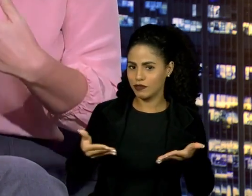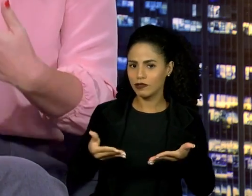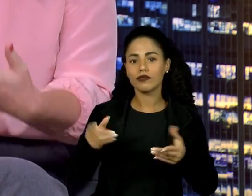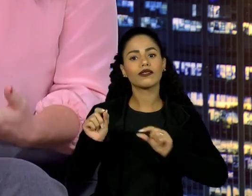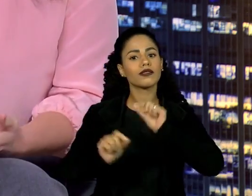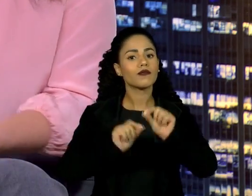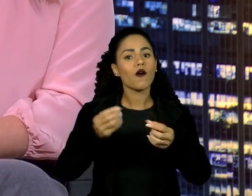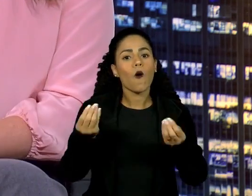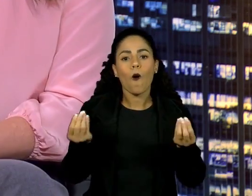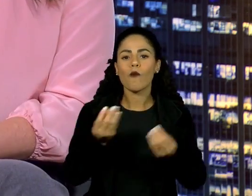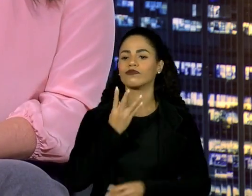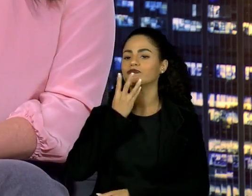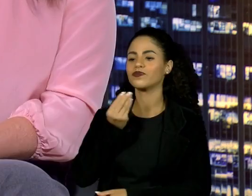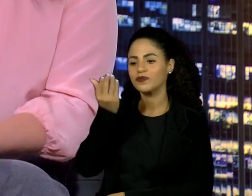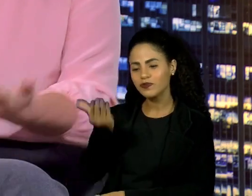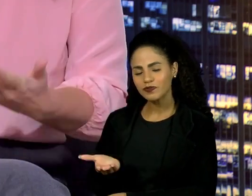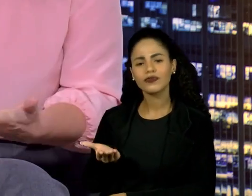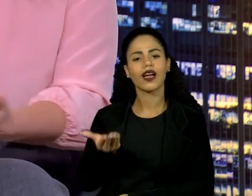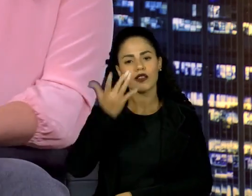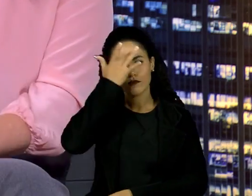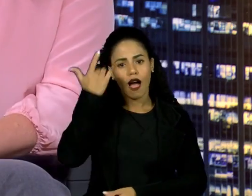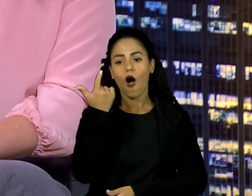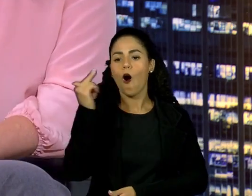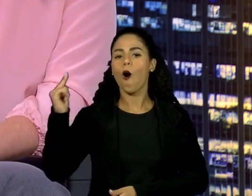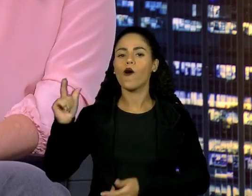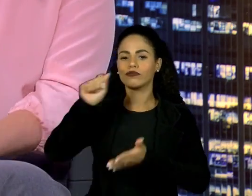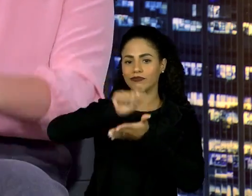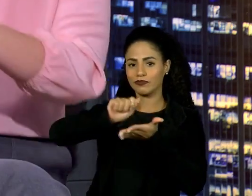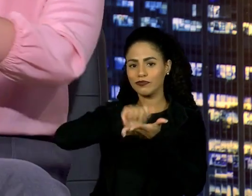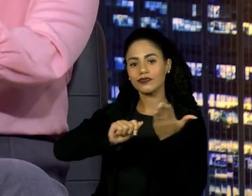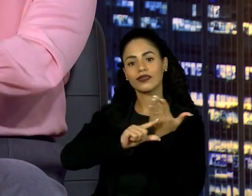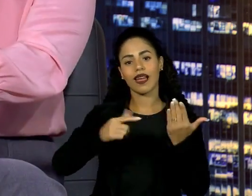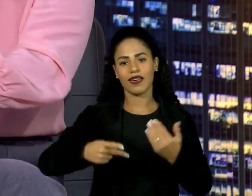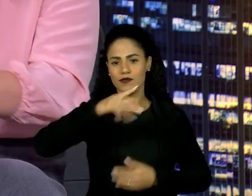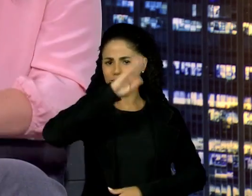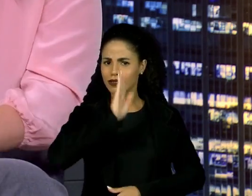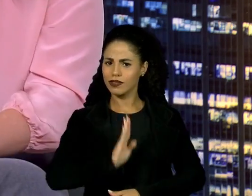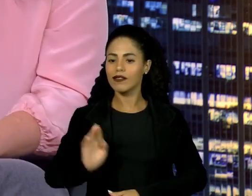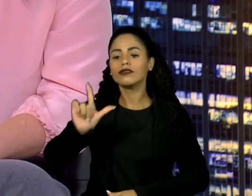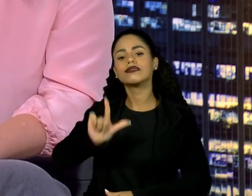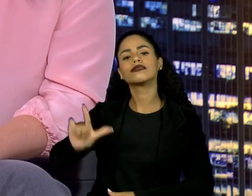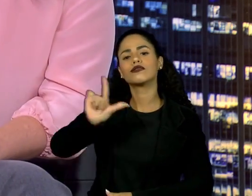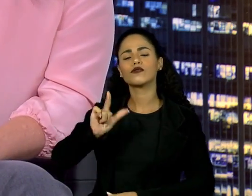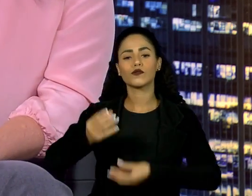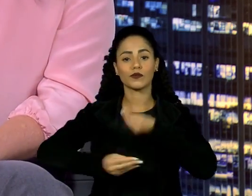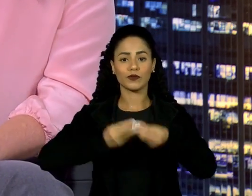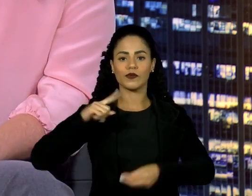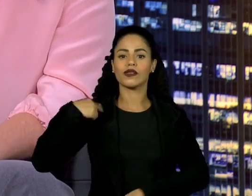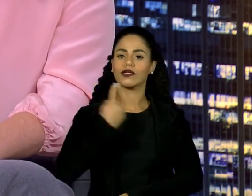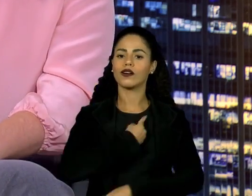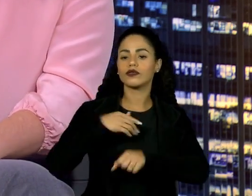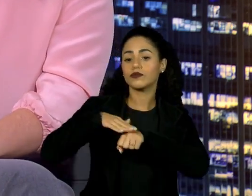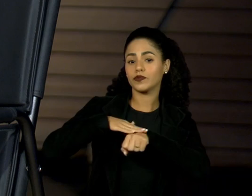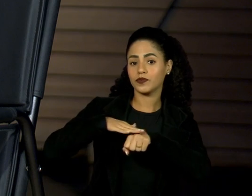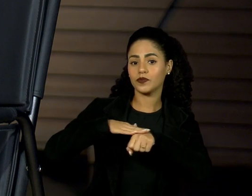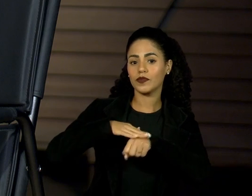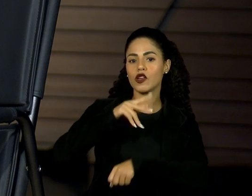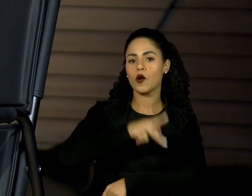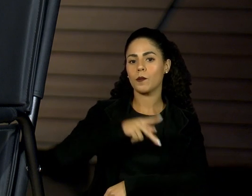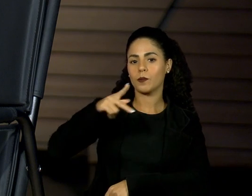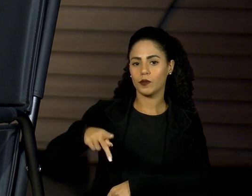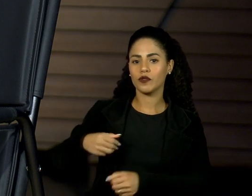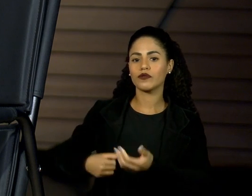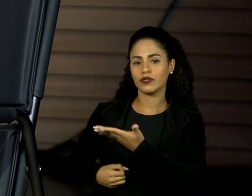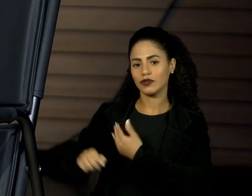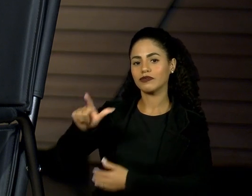o tamanho de Machado de Assis e de outros autores brasileiros na literatura mundial, a gente vai conversar com a professora titular